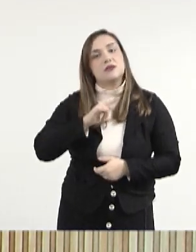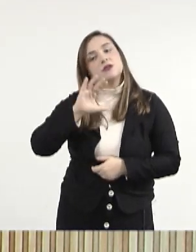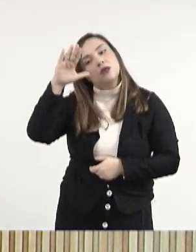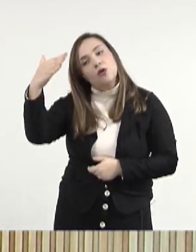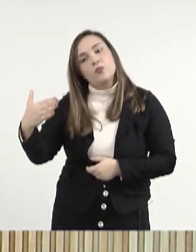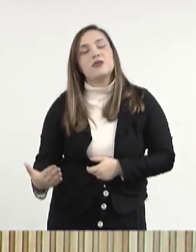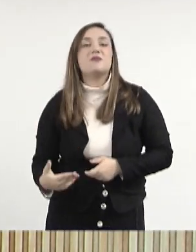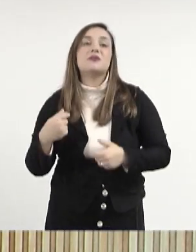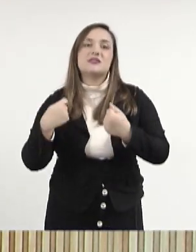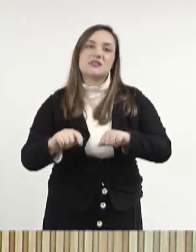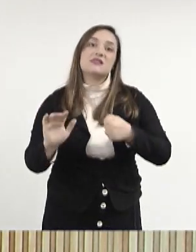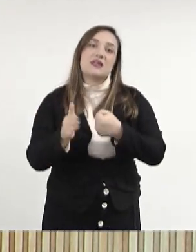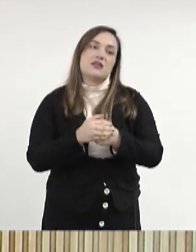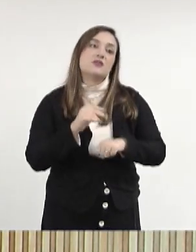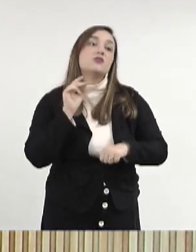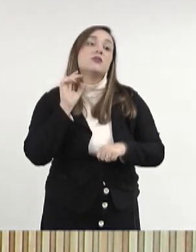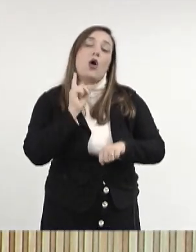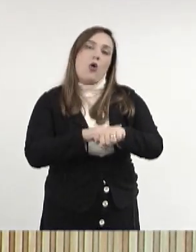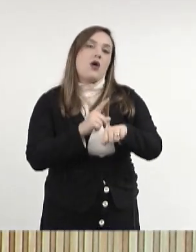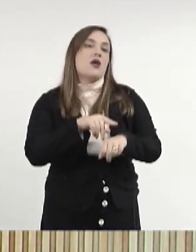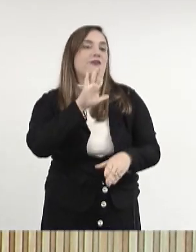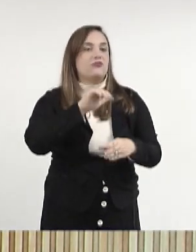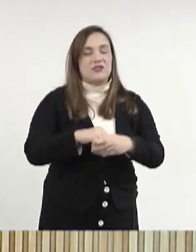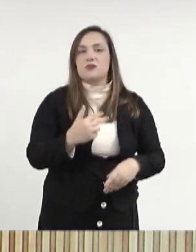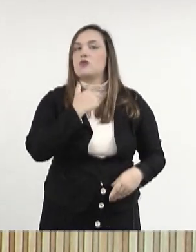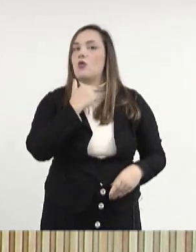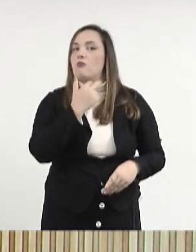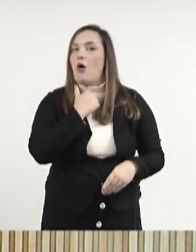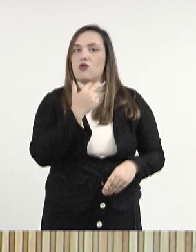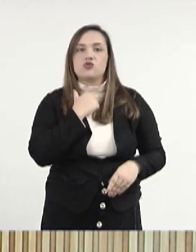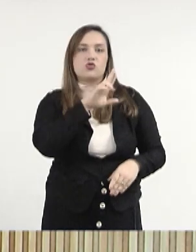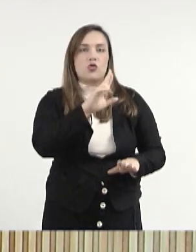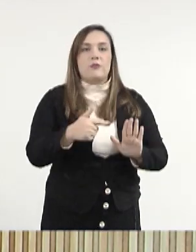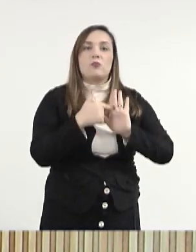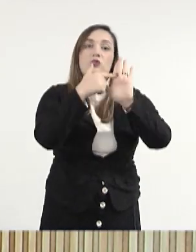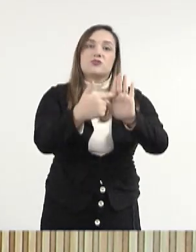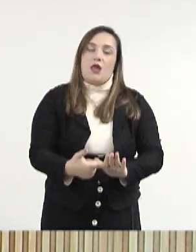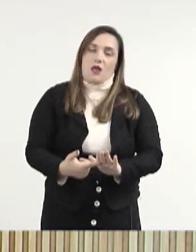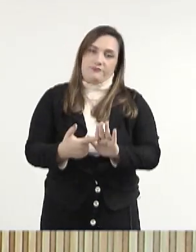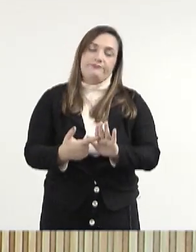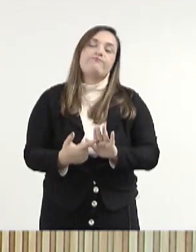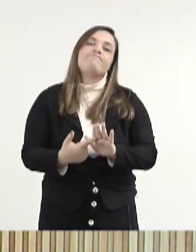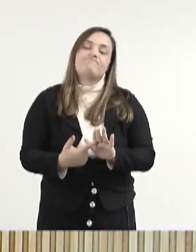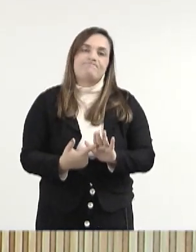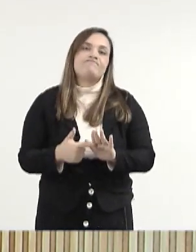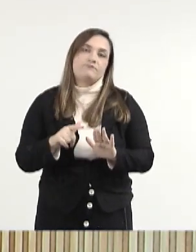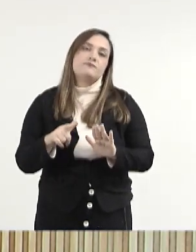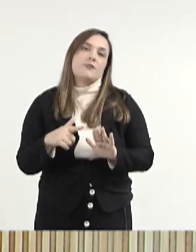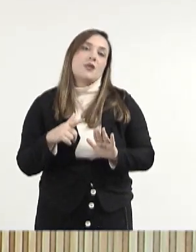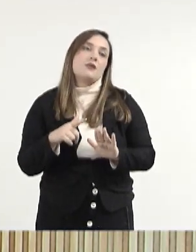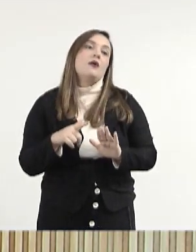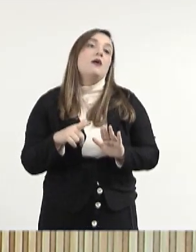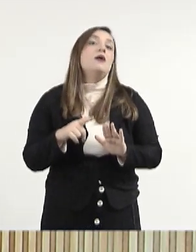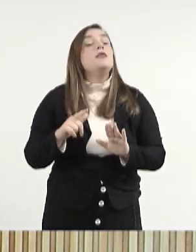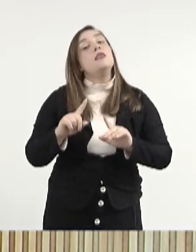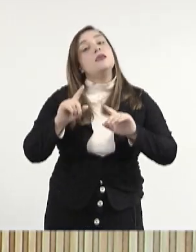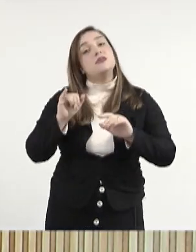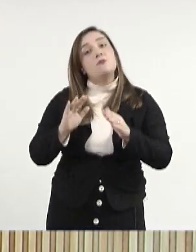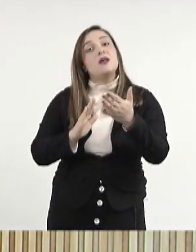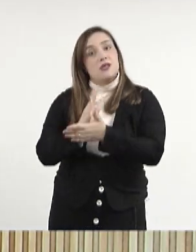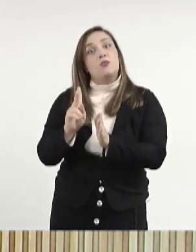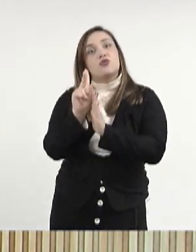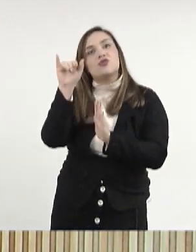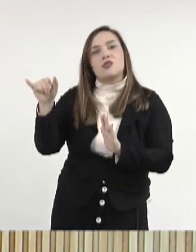homenagens, que ao longo da tramitação a homenagem ela é preservada, né, da pessoa a ser homenageada, mas que depois da aprovação